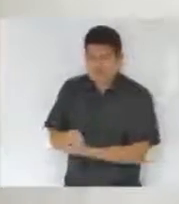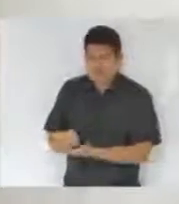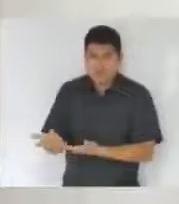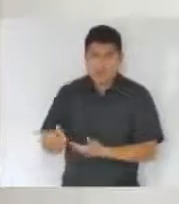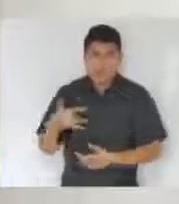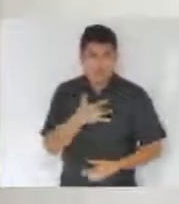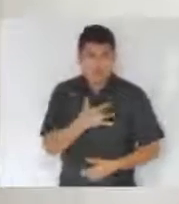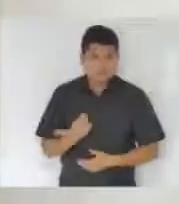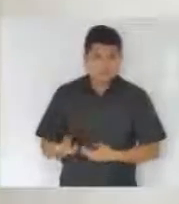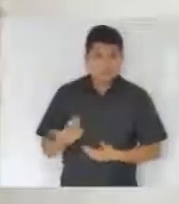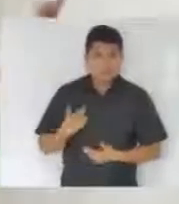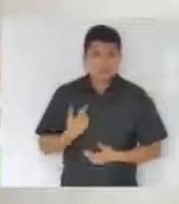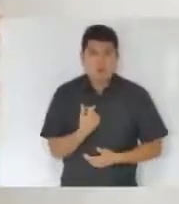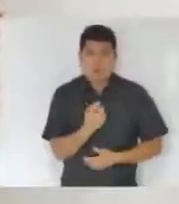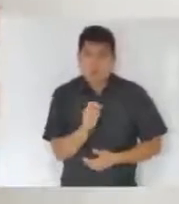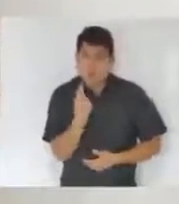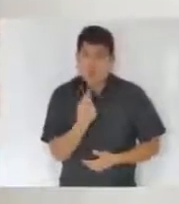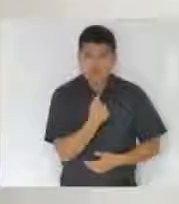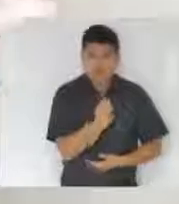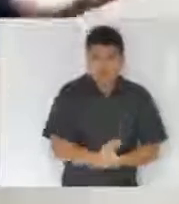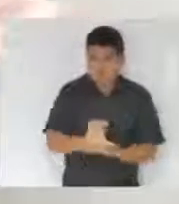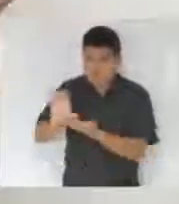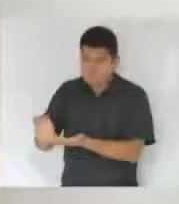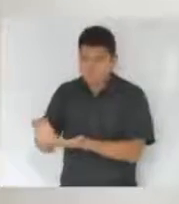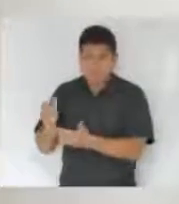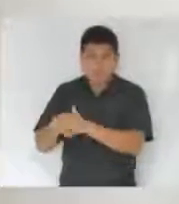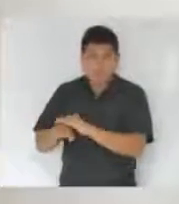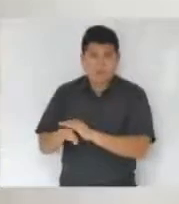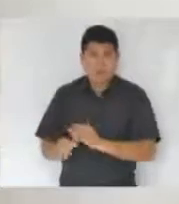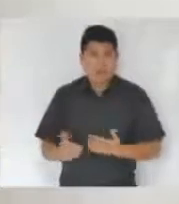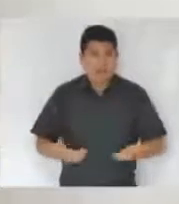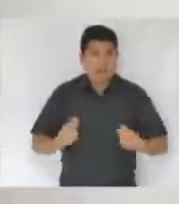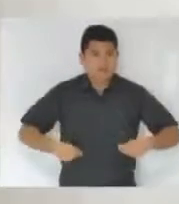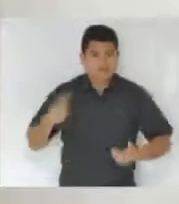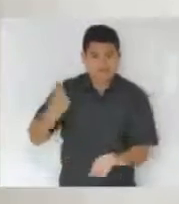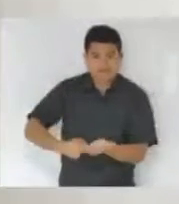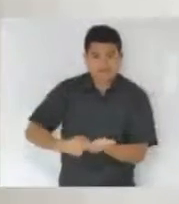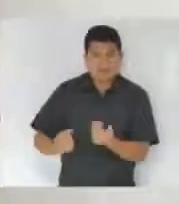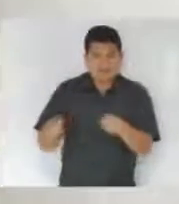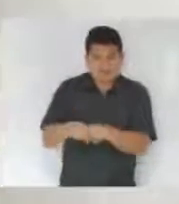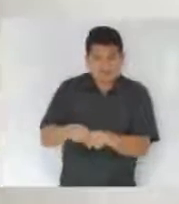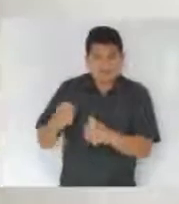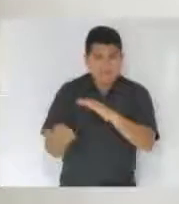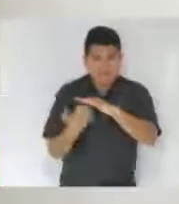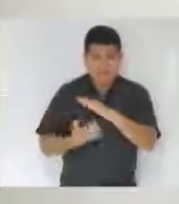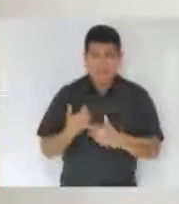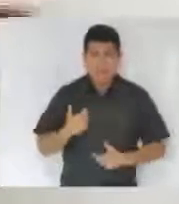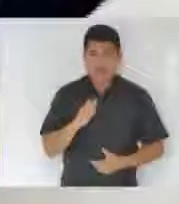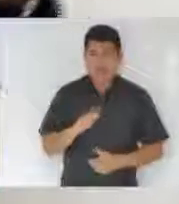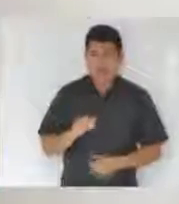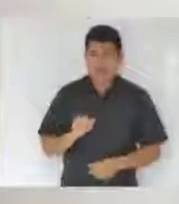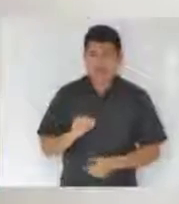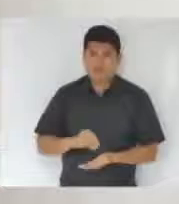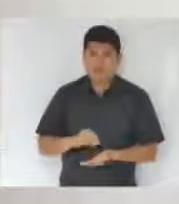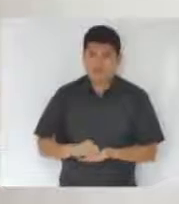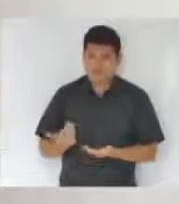a fundo, não transferiu, agora diz que tem que fazer o convênio, mas o convênio não sai. Né? Vamos nos dar as mãos, nós estamos